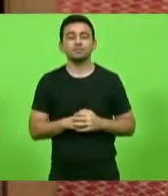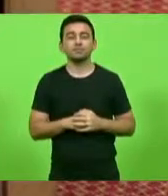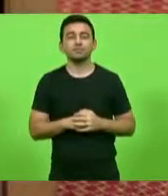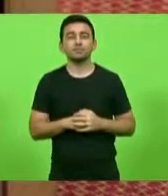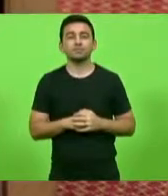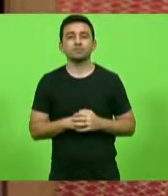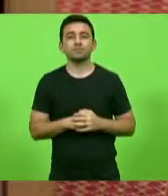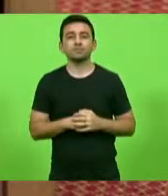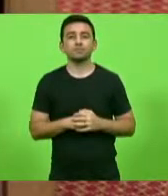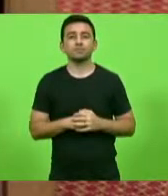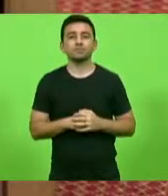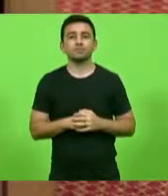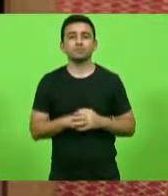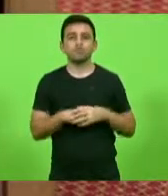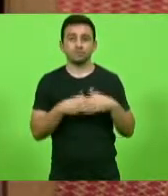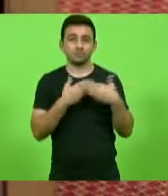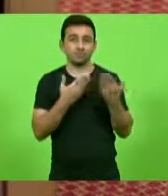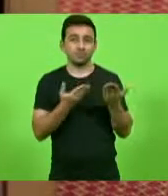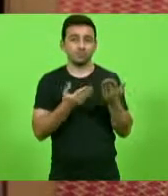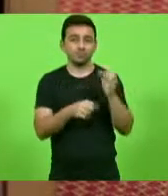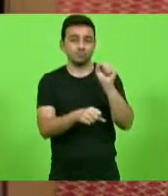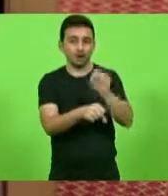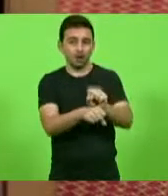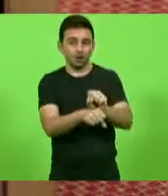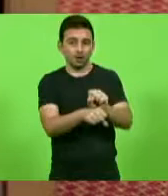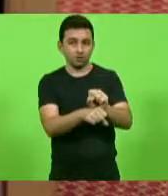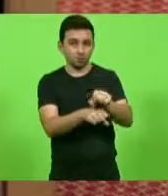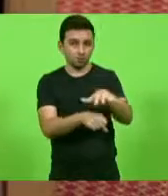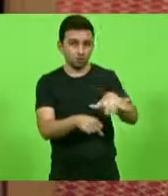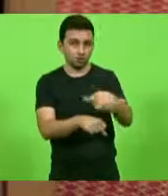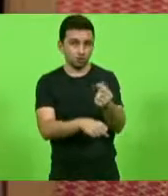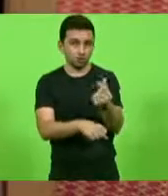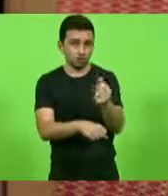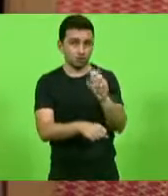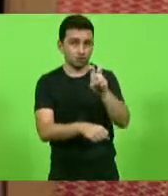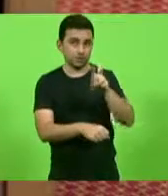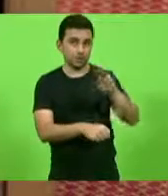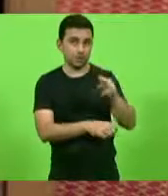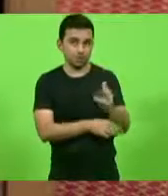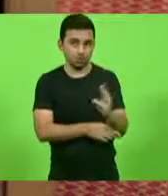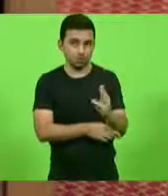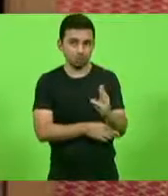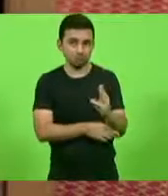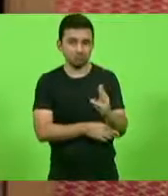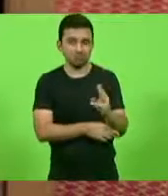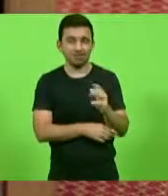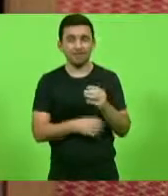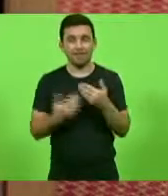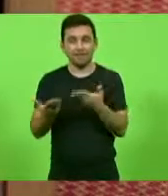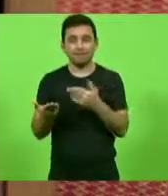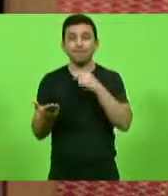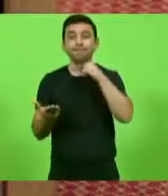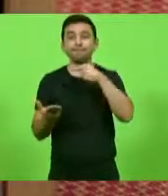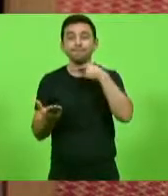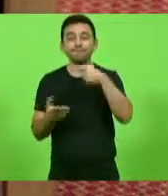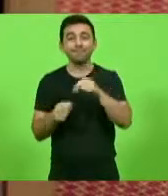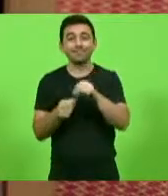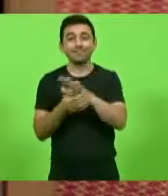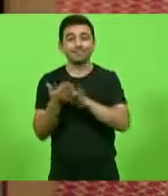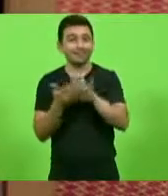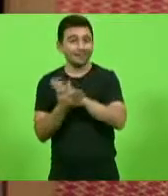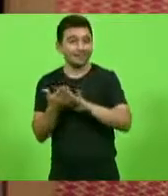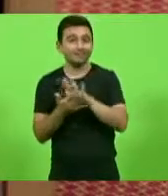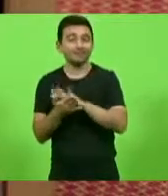eles estavam com um imobilizado de 5 milhões, que não serve para o empresário que está aí precisando de